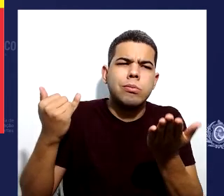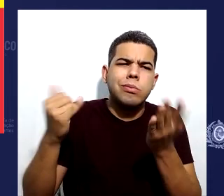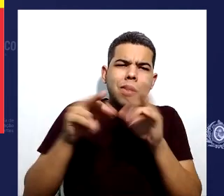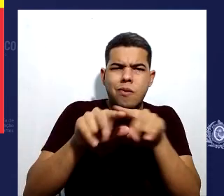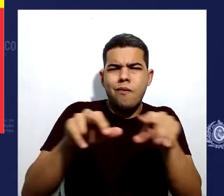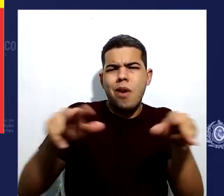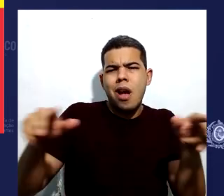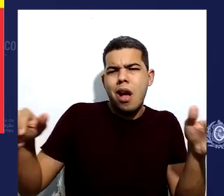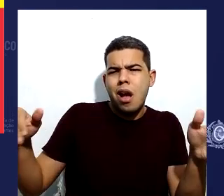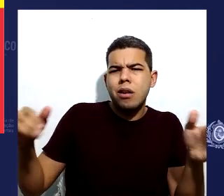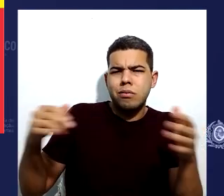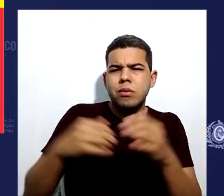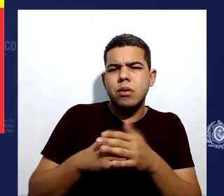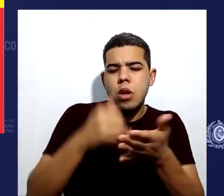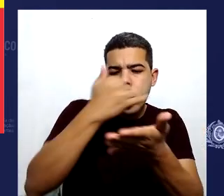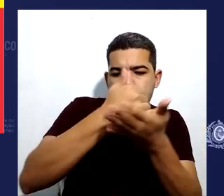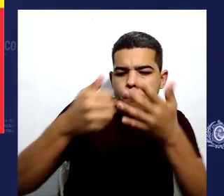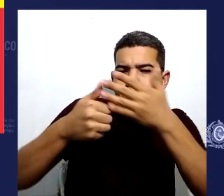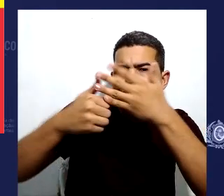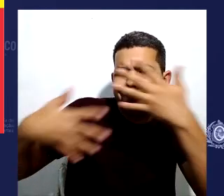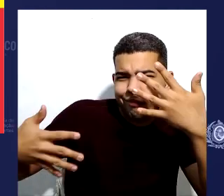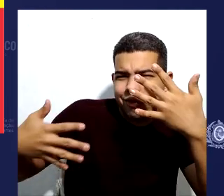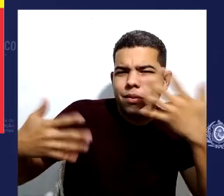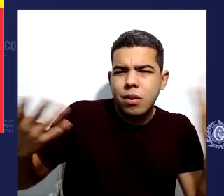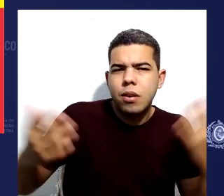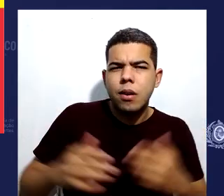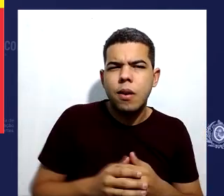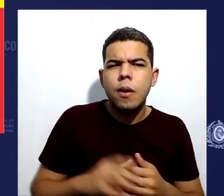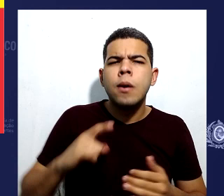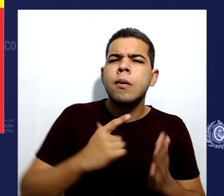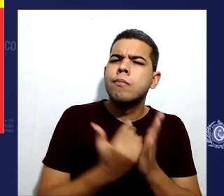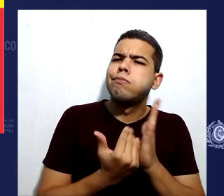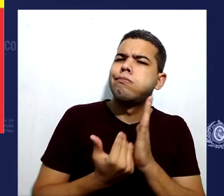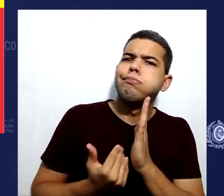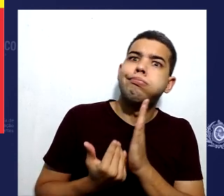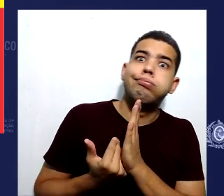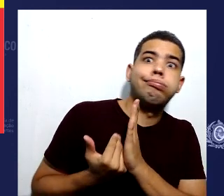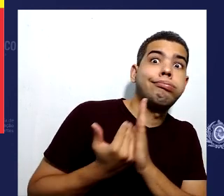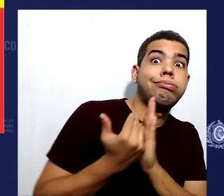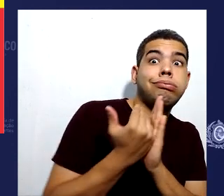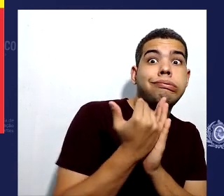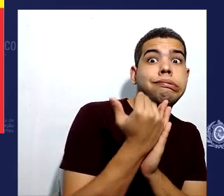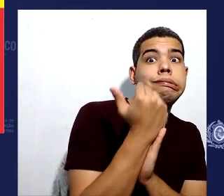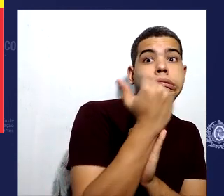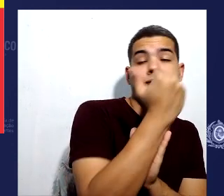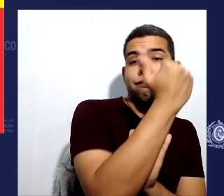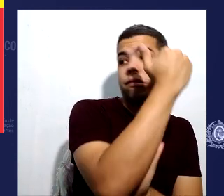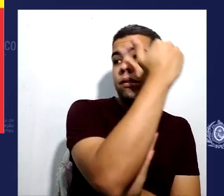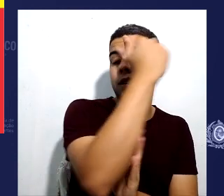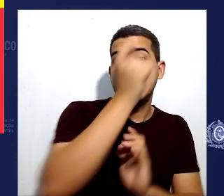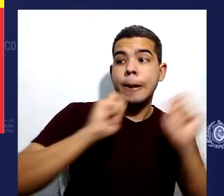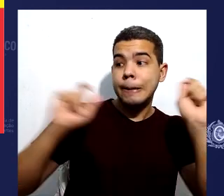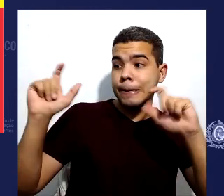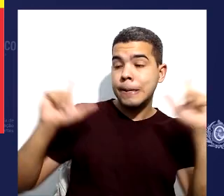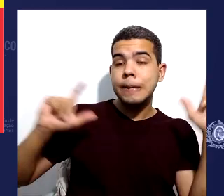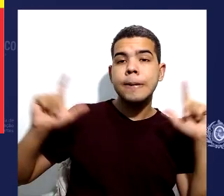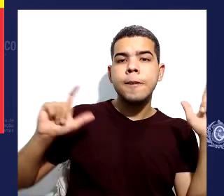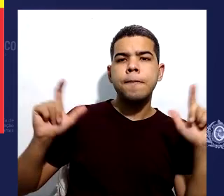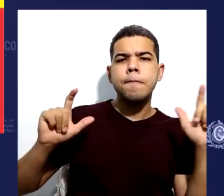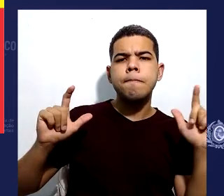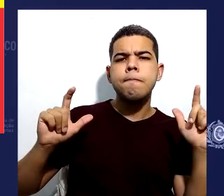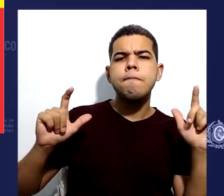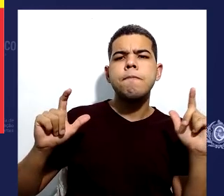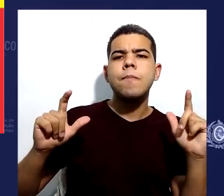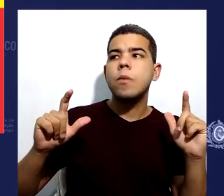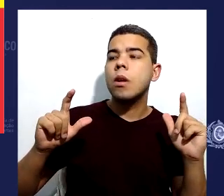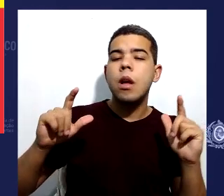isso daí vem aumentando de forma alarmante, que sua incidência nos seus últimos anos tem sido